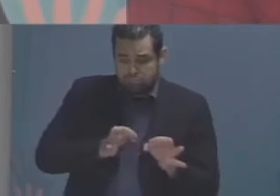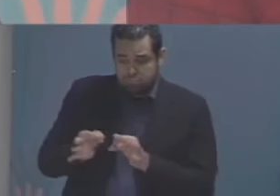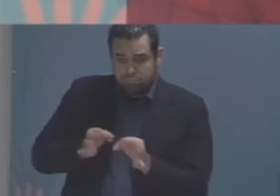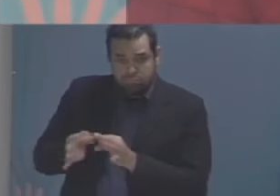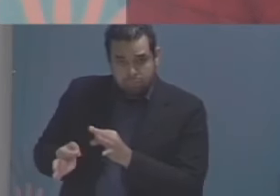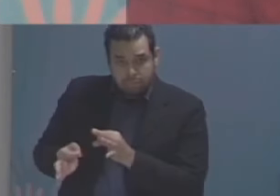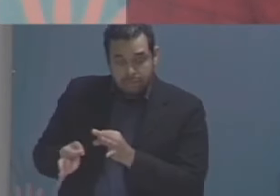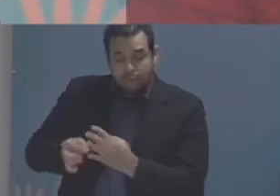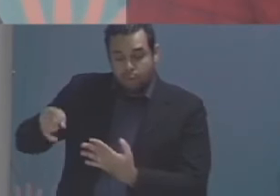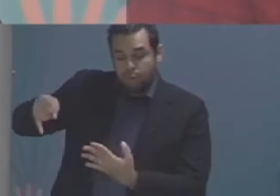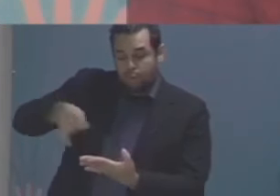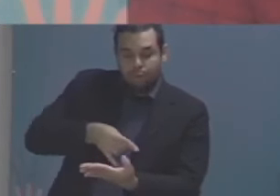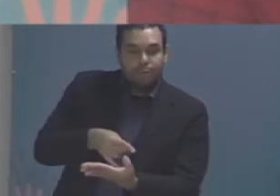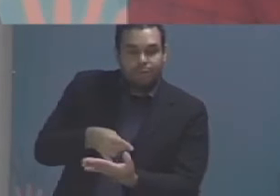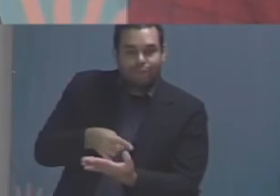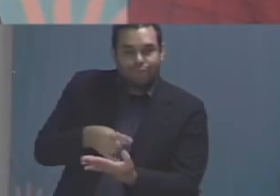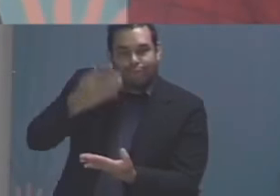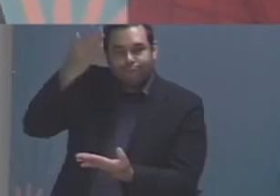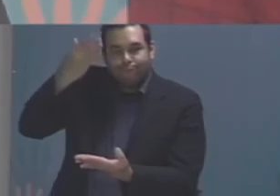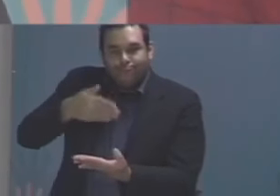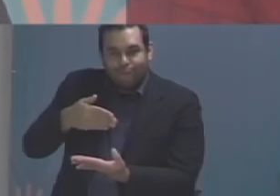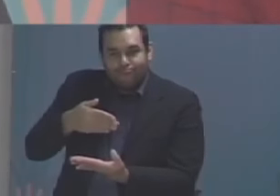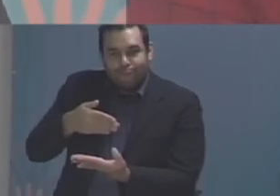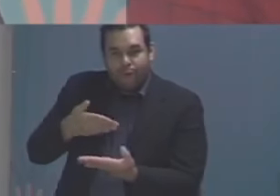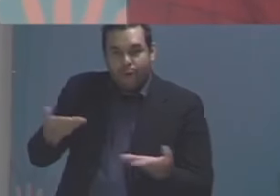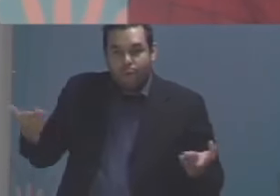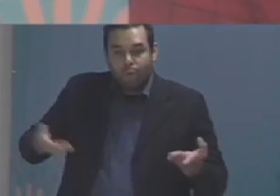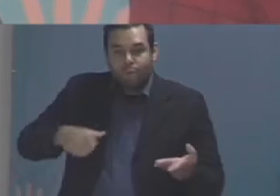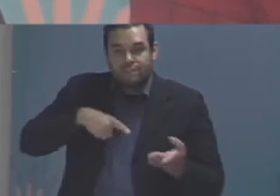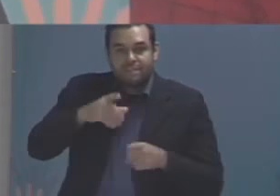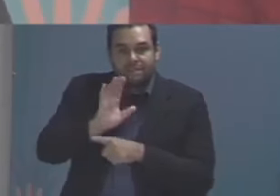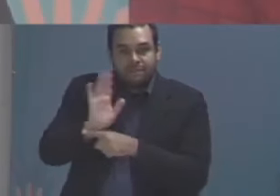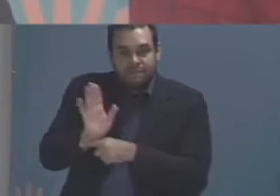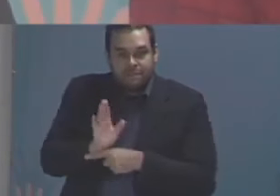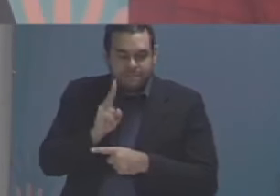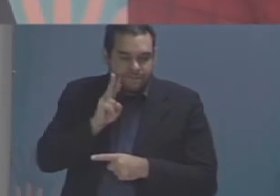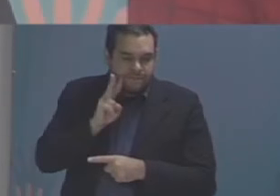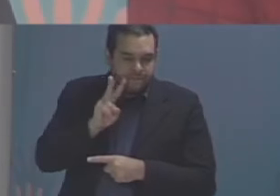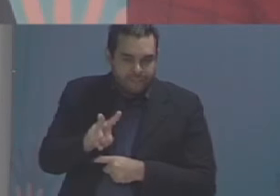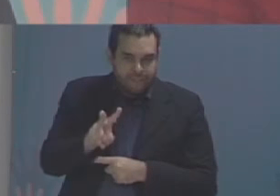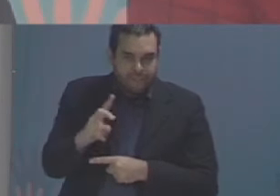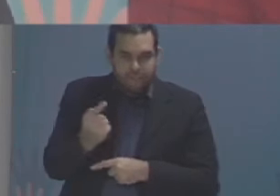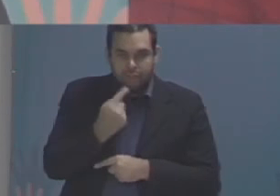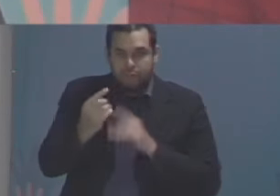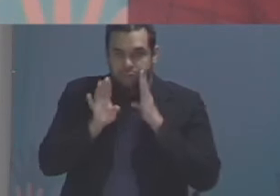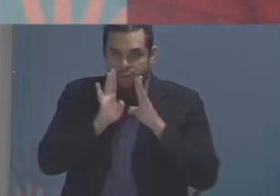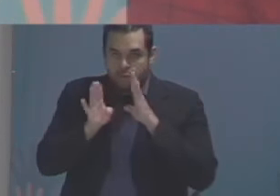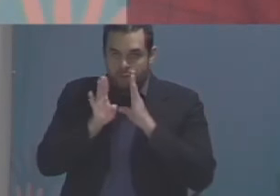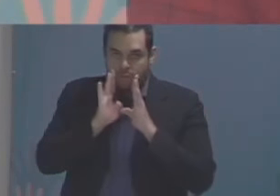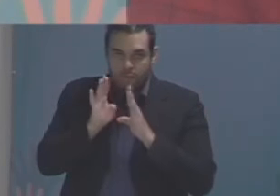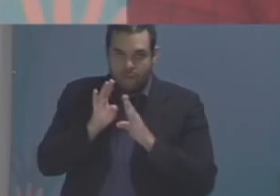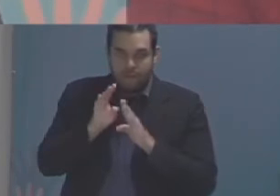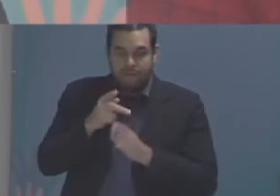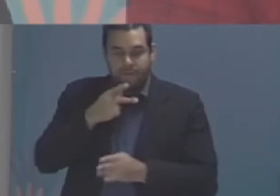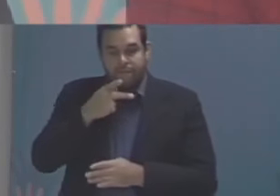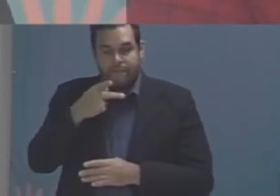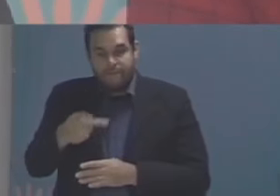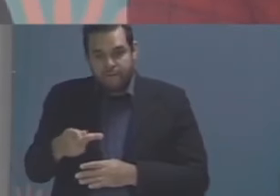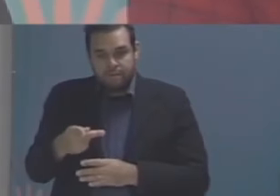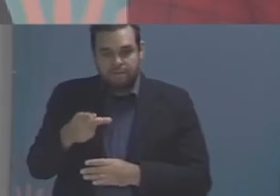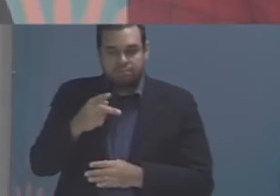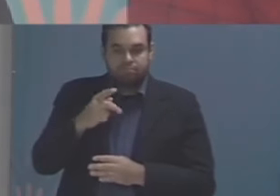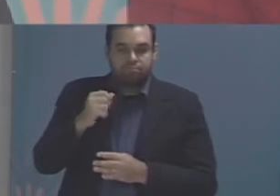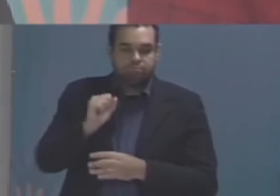estão documentadas. Aliás, acabou de sair hoje um vídeo, se vocês consultarem no nosso Face, que a gente conta de uma maneira